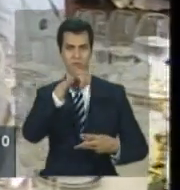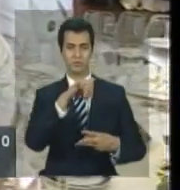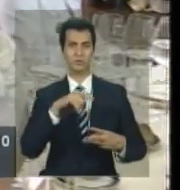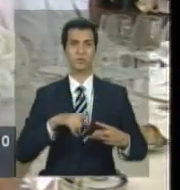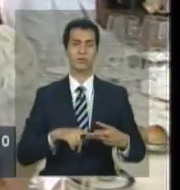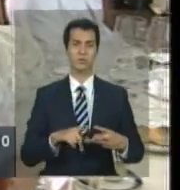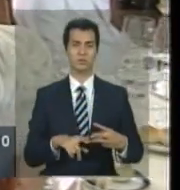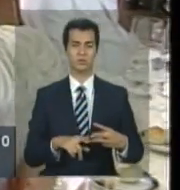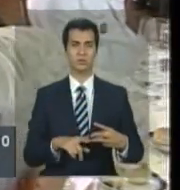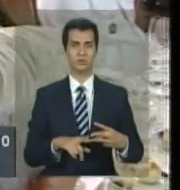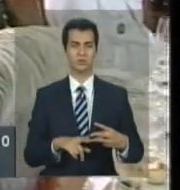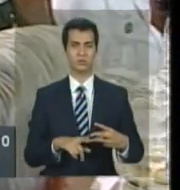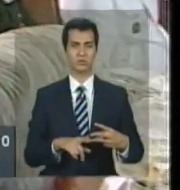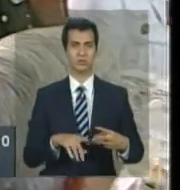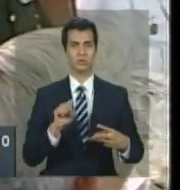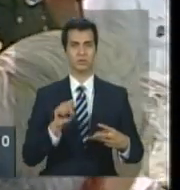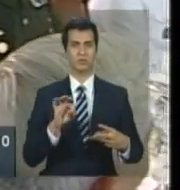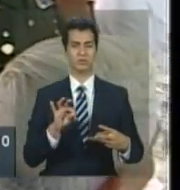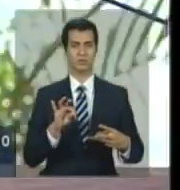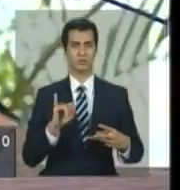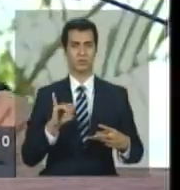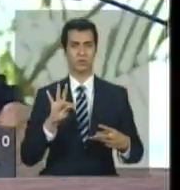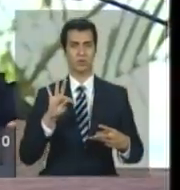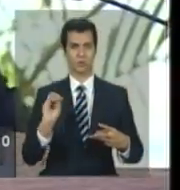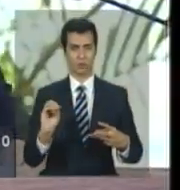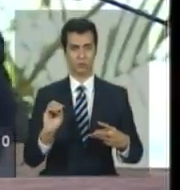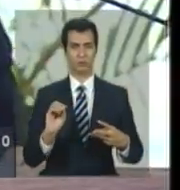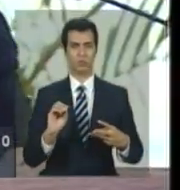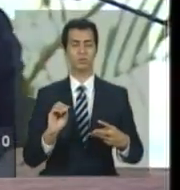nosso anfitrião hoje aqui, Junito Saito.